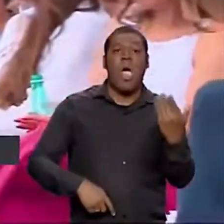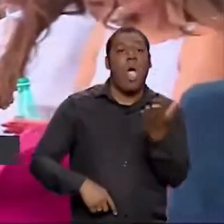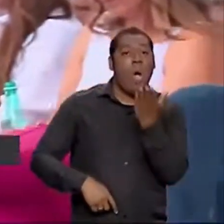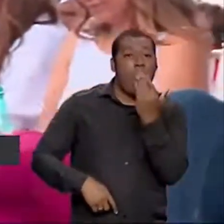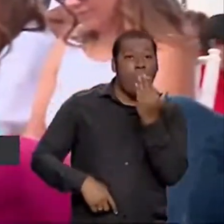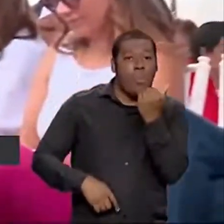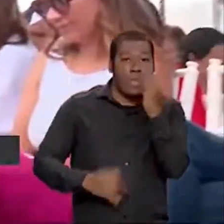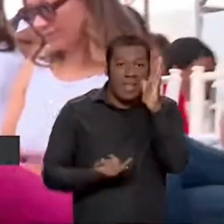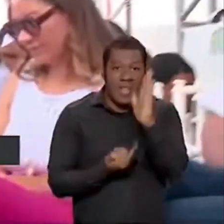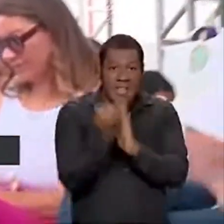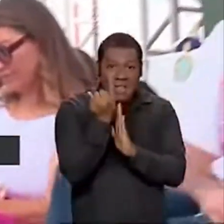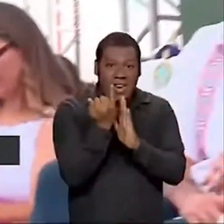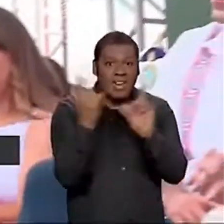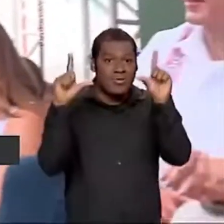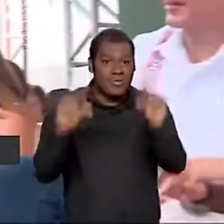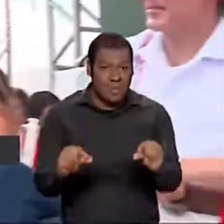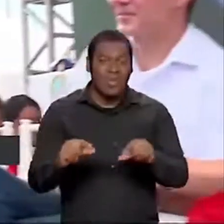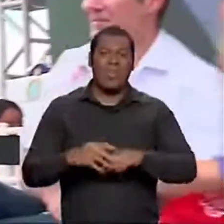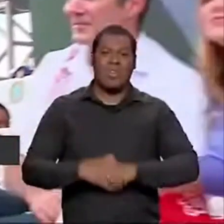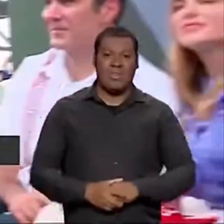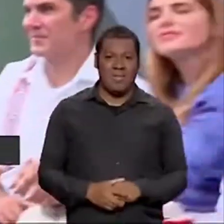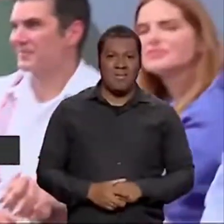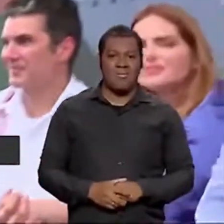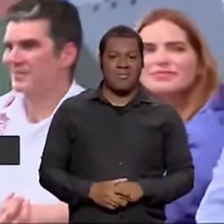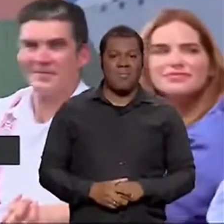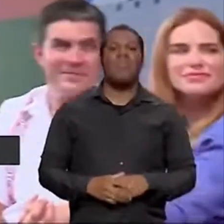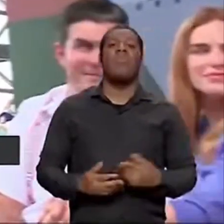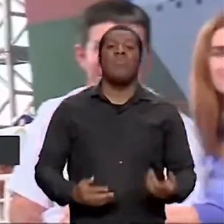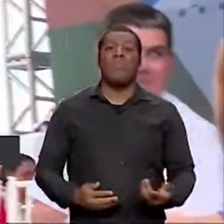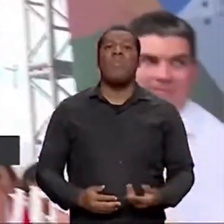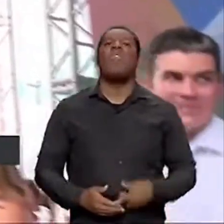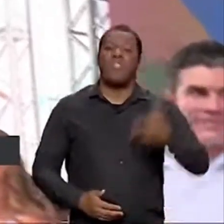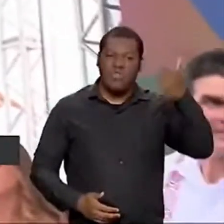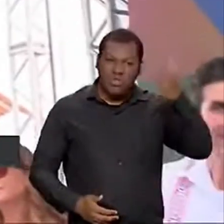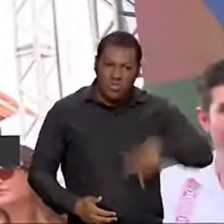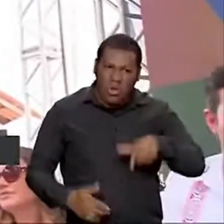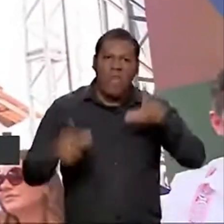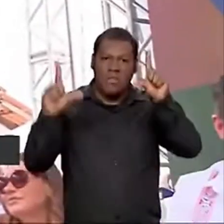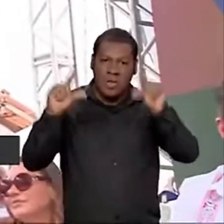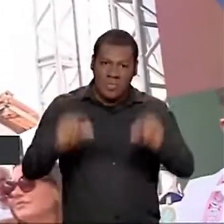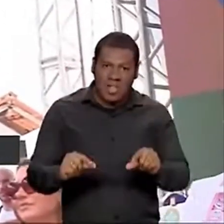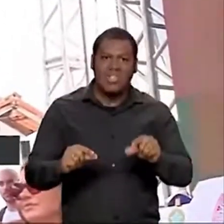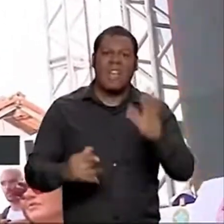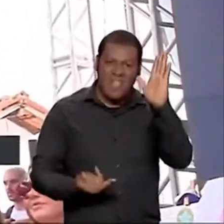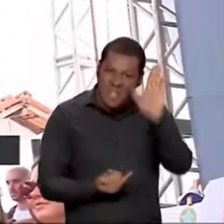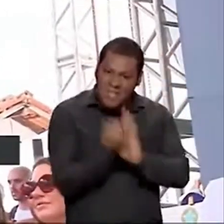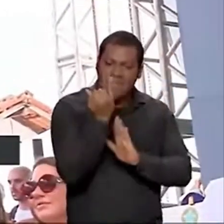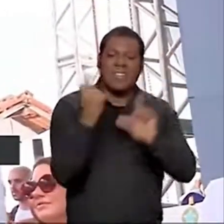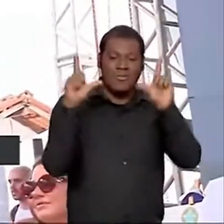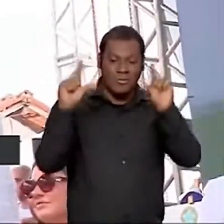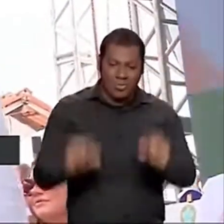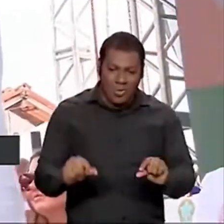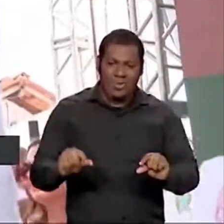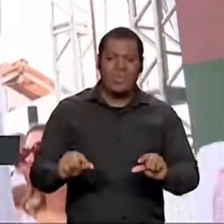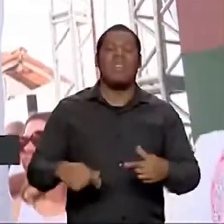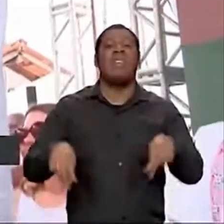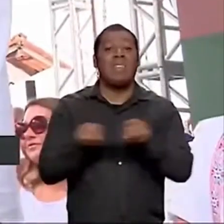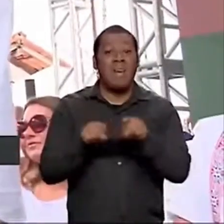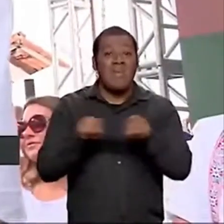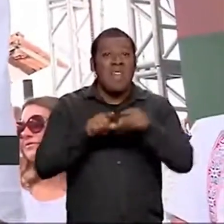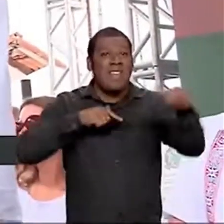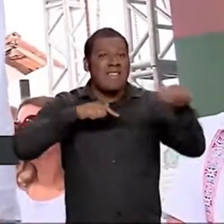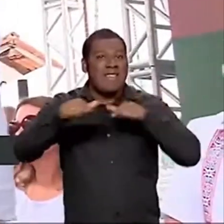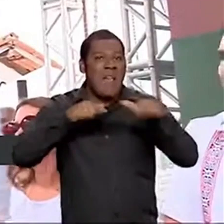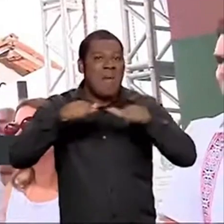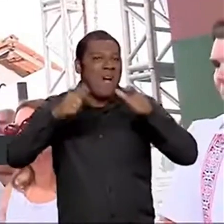baixar e vão baixar mais ainda. E a gente vai diminuir mais a inflação. E a gente vai gerar mais